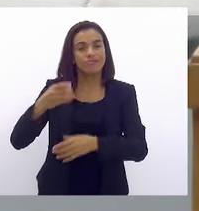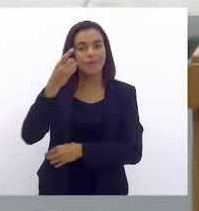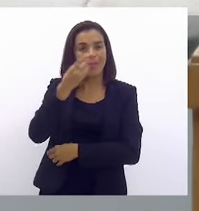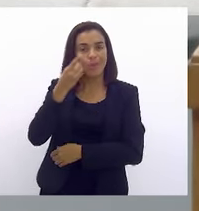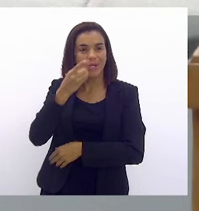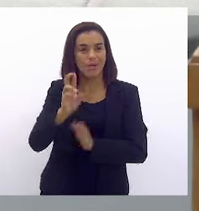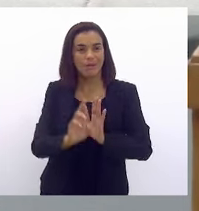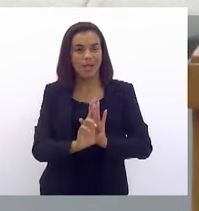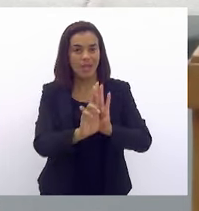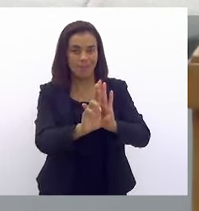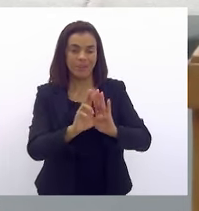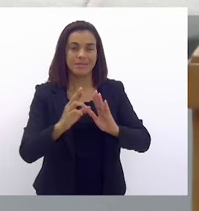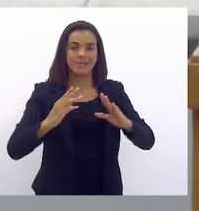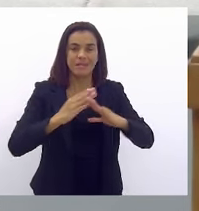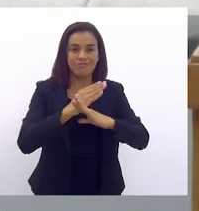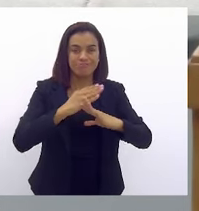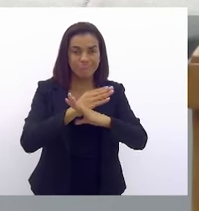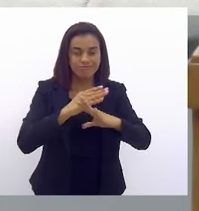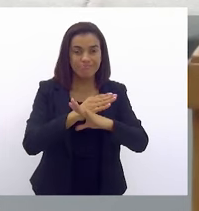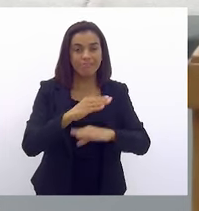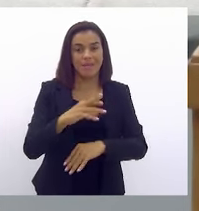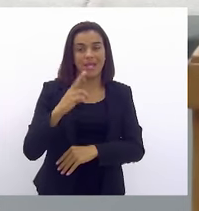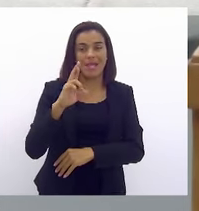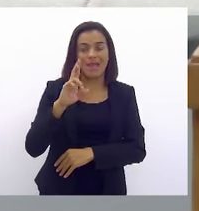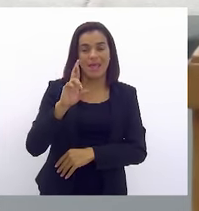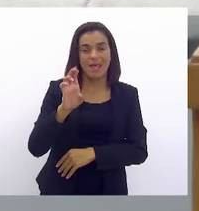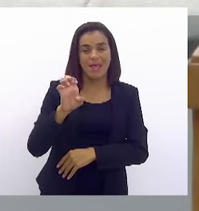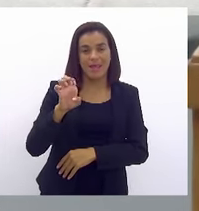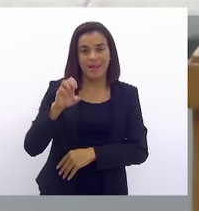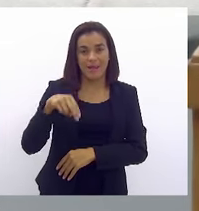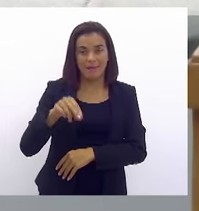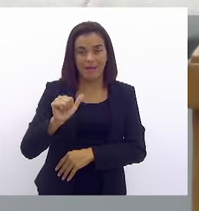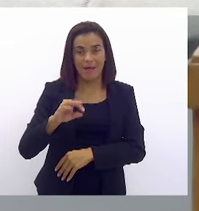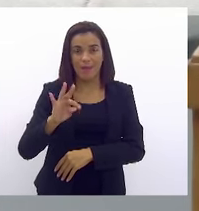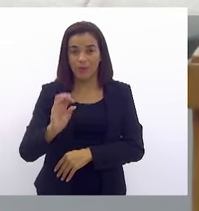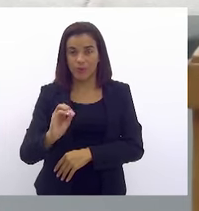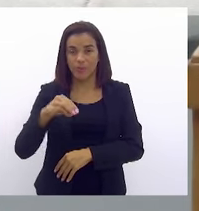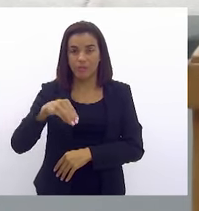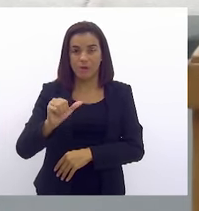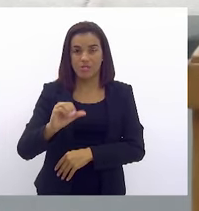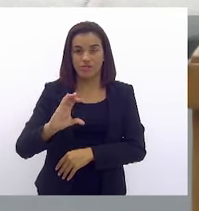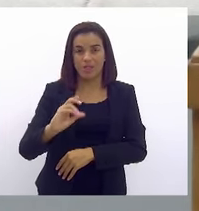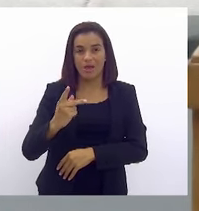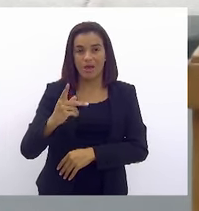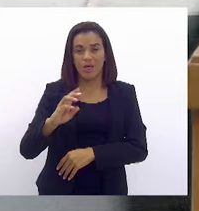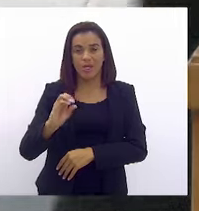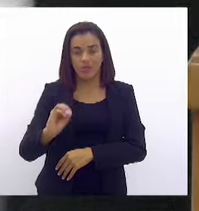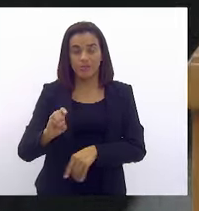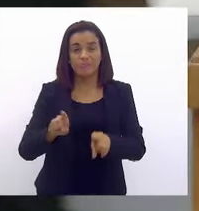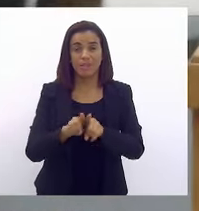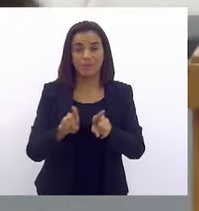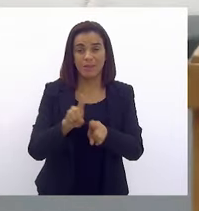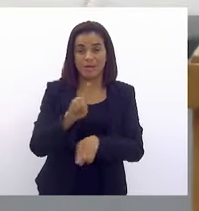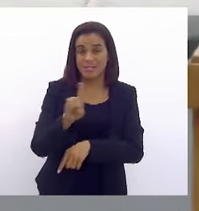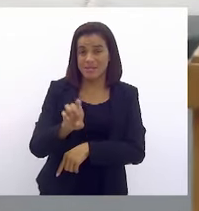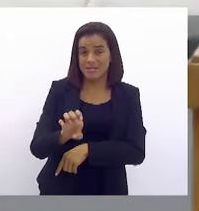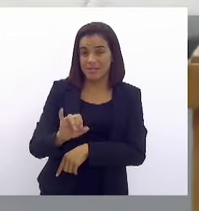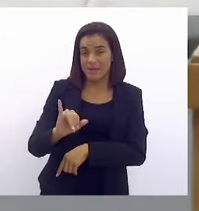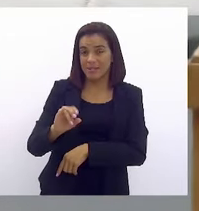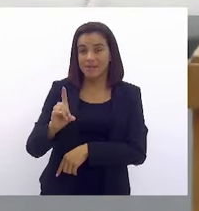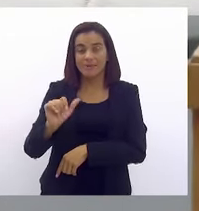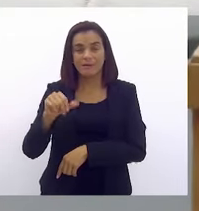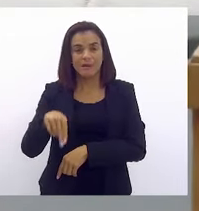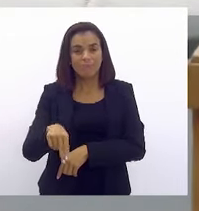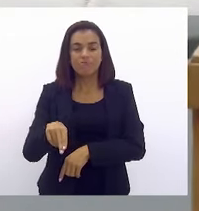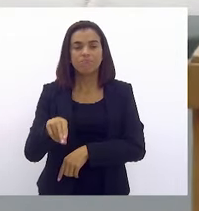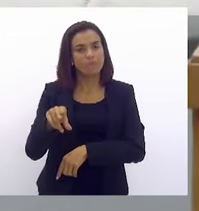cidade, Zeidan, né, o deputado Renato Machado, né, também, né, não puderam estar presentes, mas organizaram uma